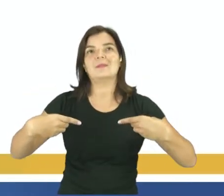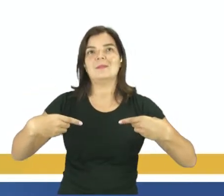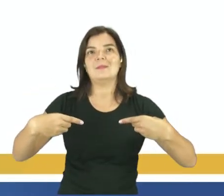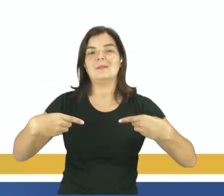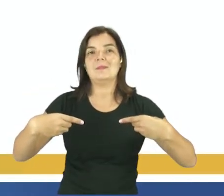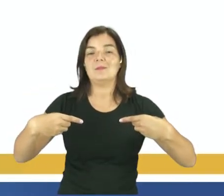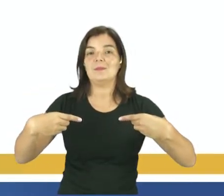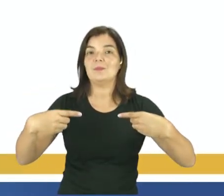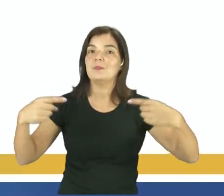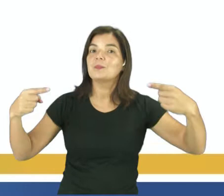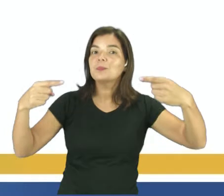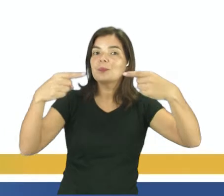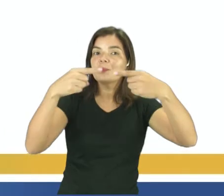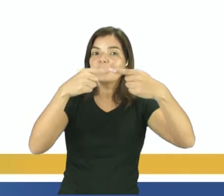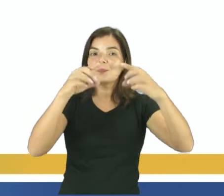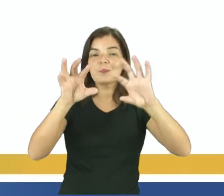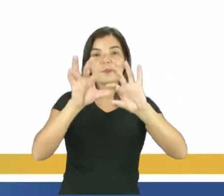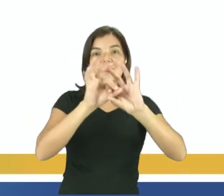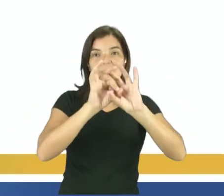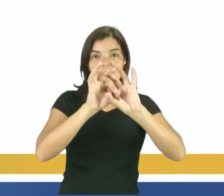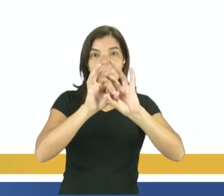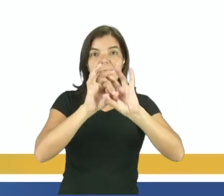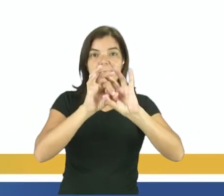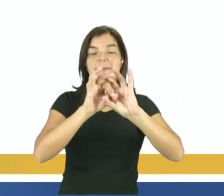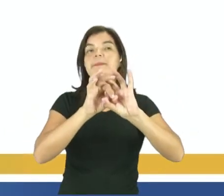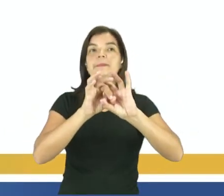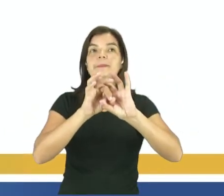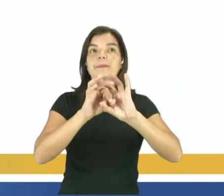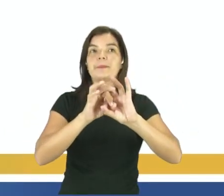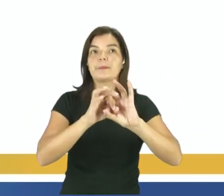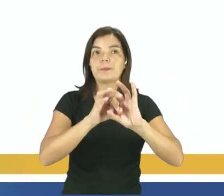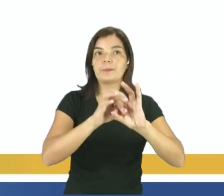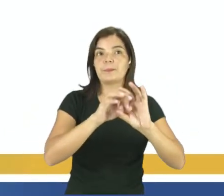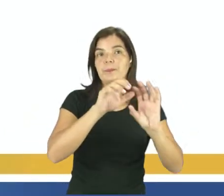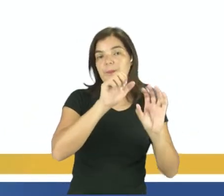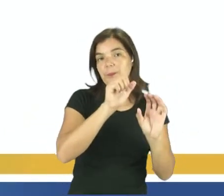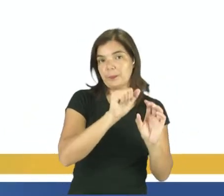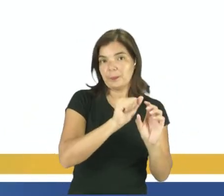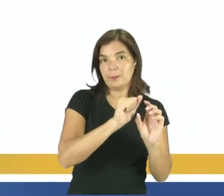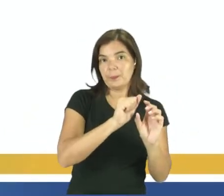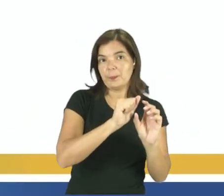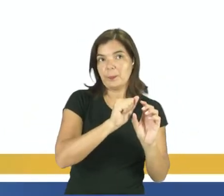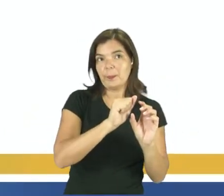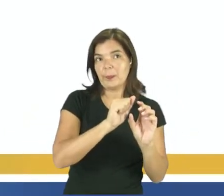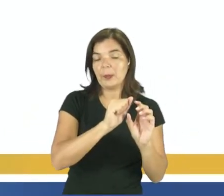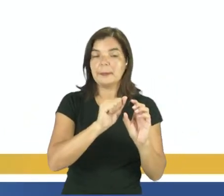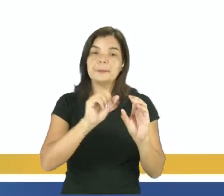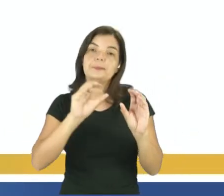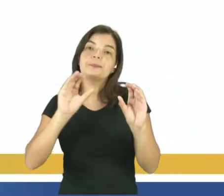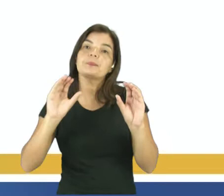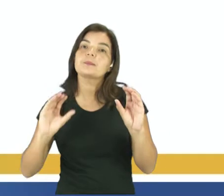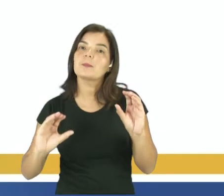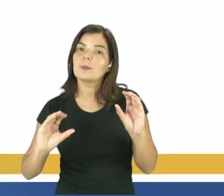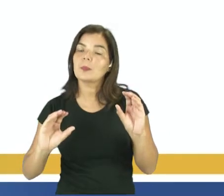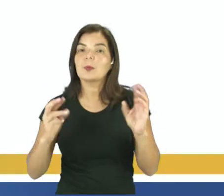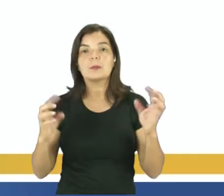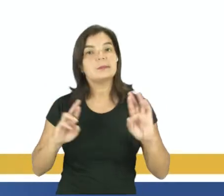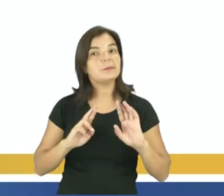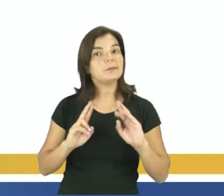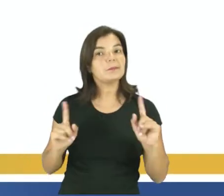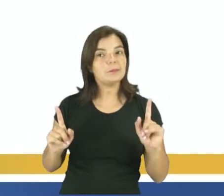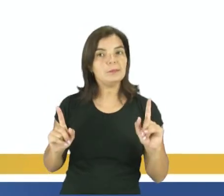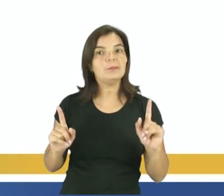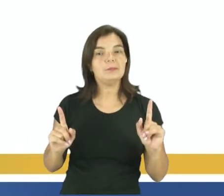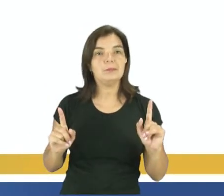vértices, melhor dizendo, né? O ângulo A está de um lado do vértice e o ângulo C está no lado oposto